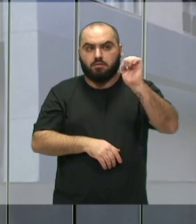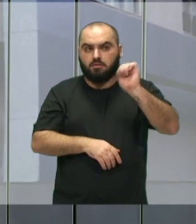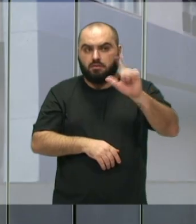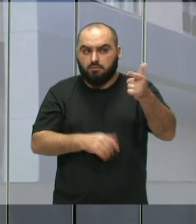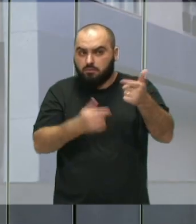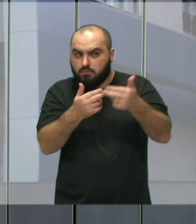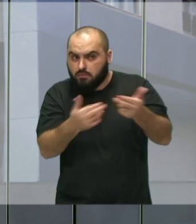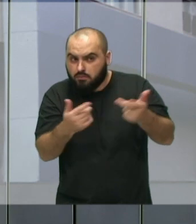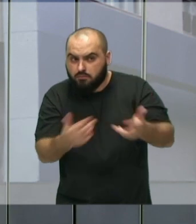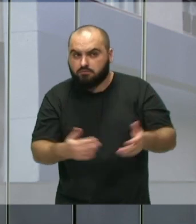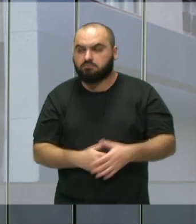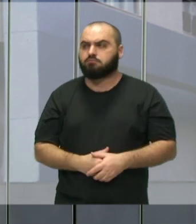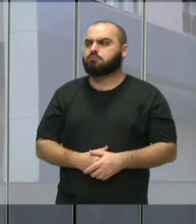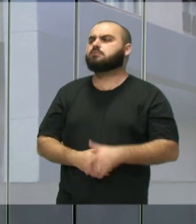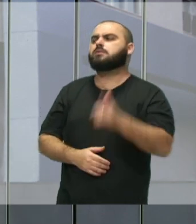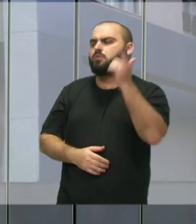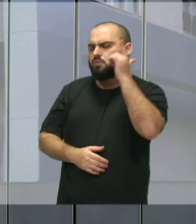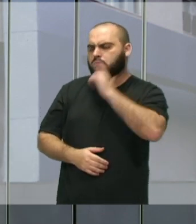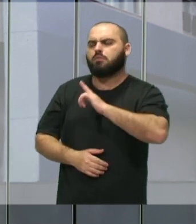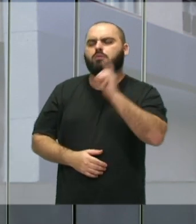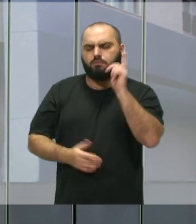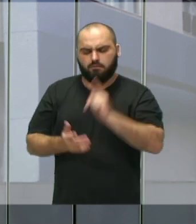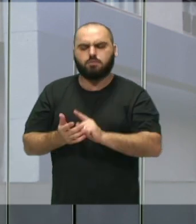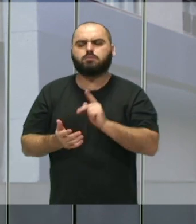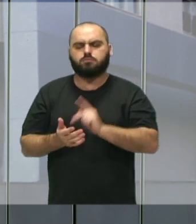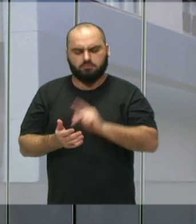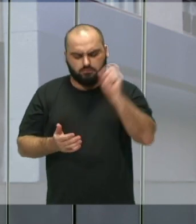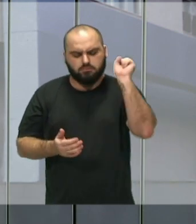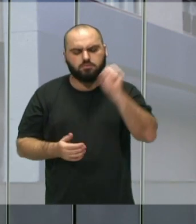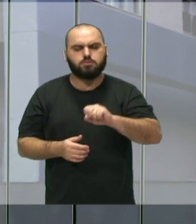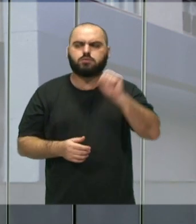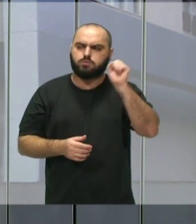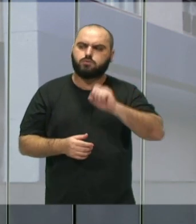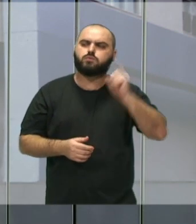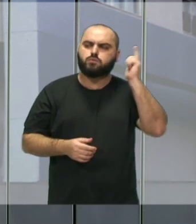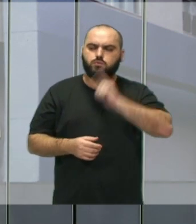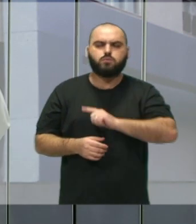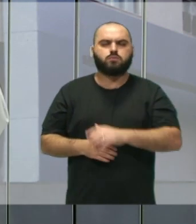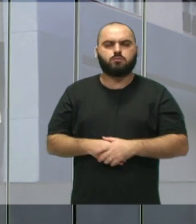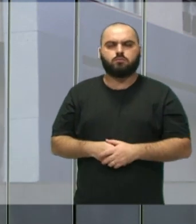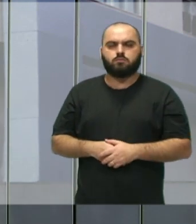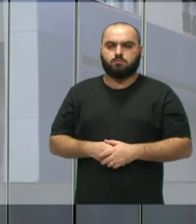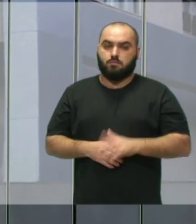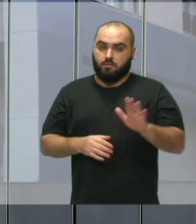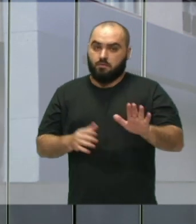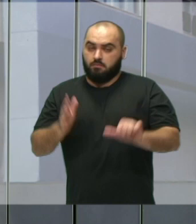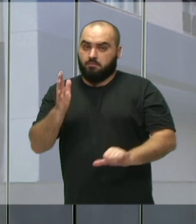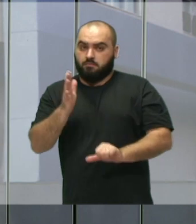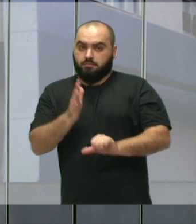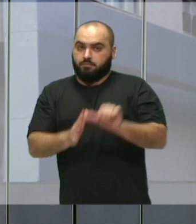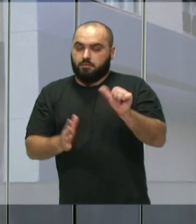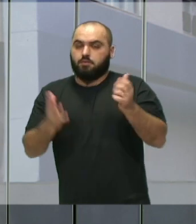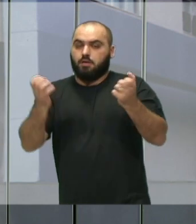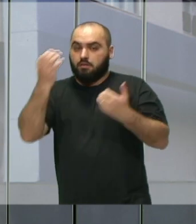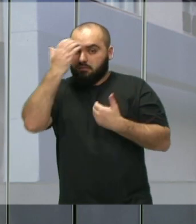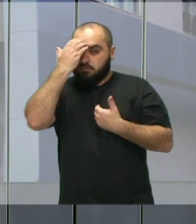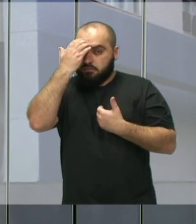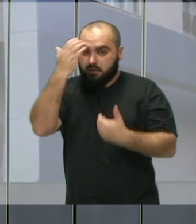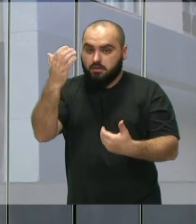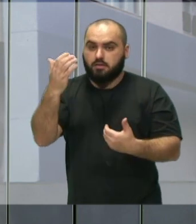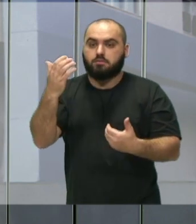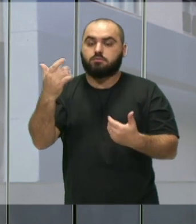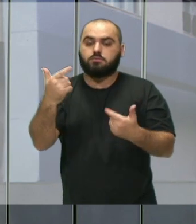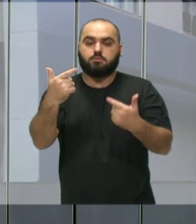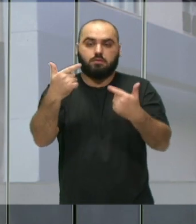É plenamente viável, tá, Maurício? É plenamente viável e eu observo, claro, em primeiro lugar, quero agradecer aqui o trabalho